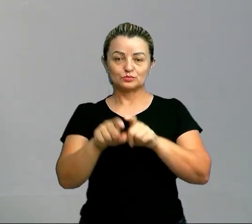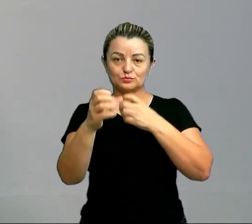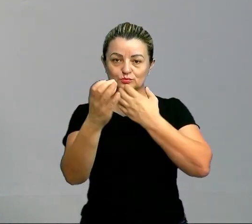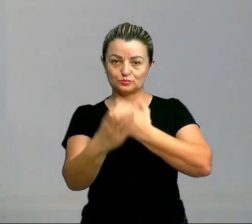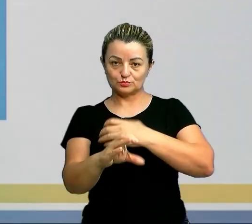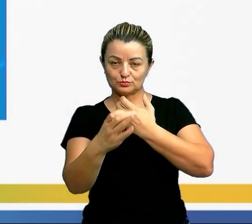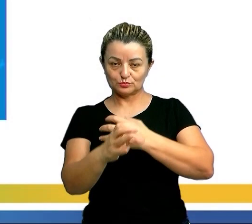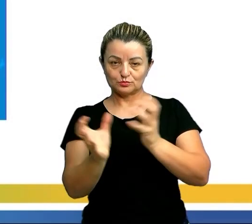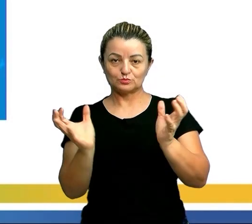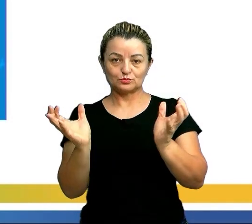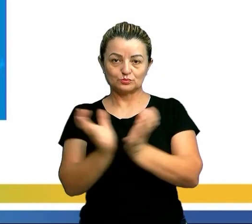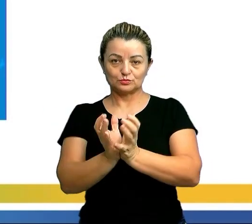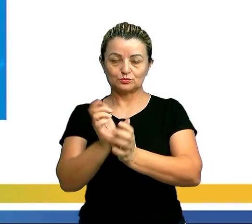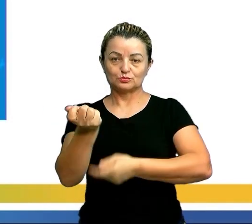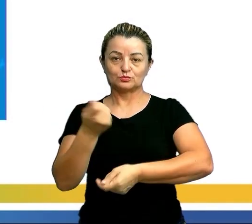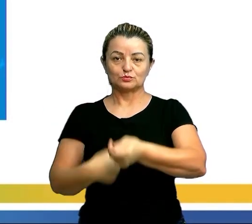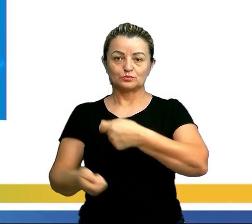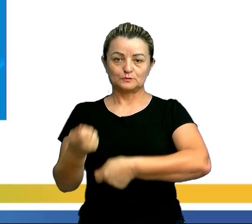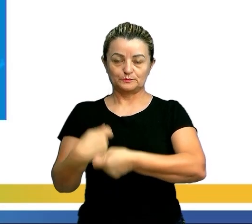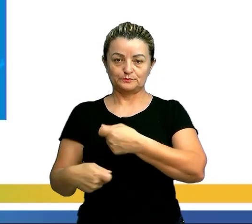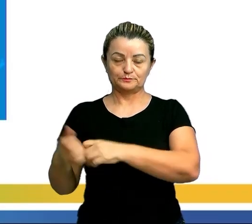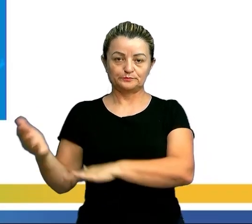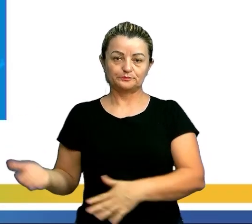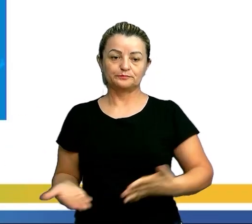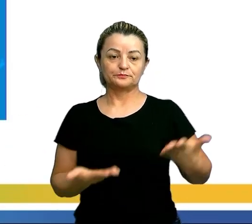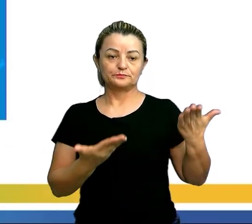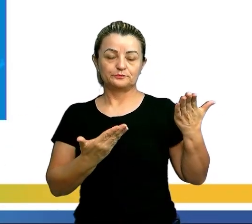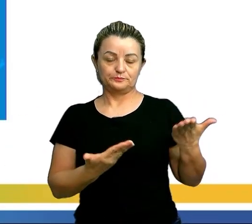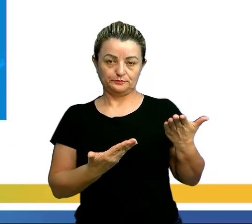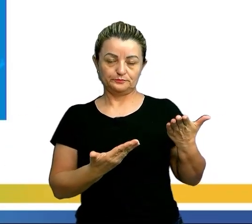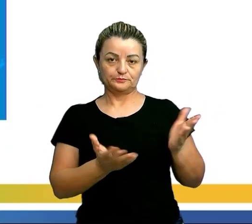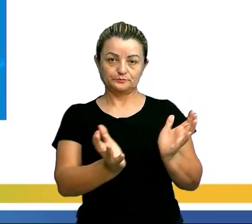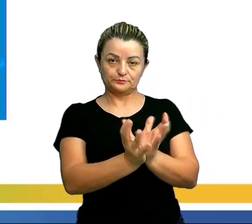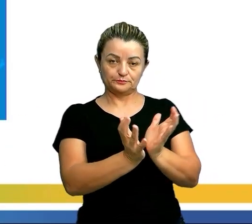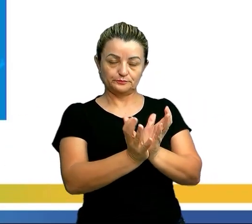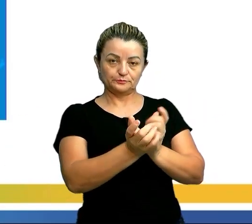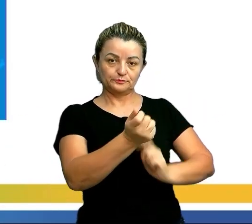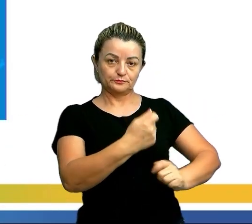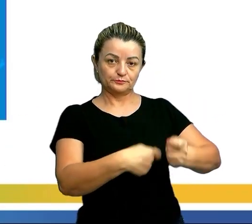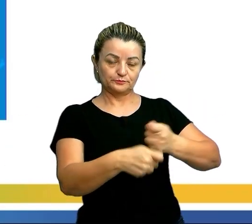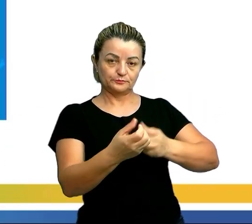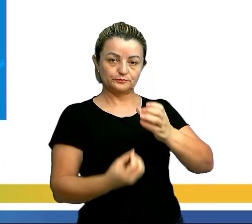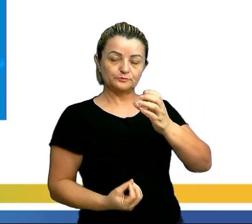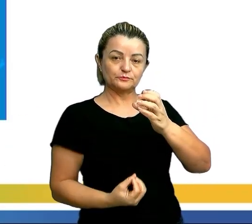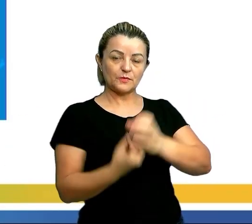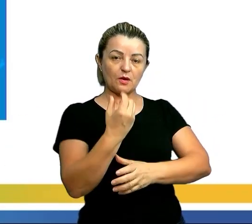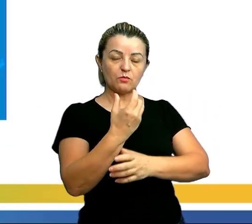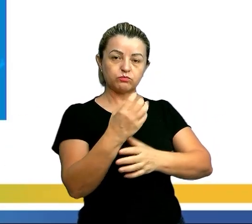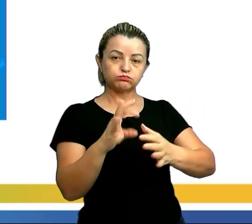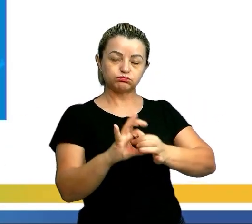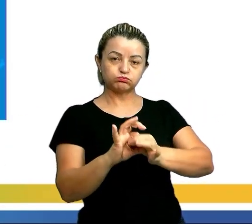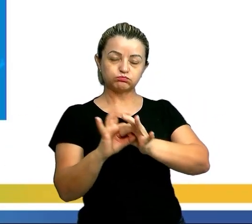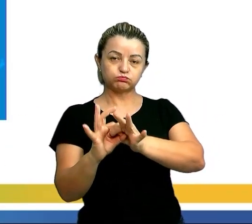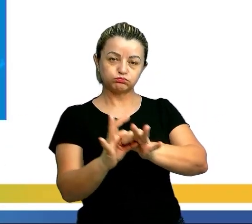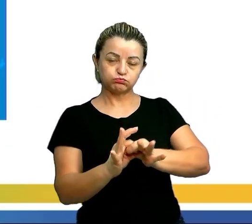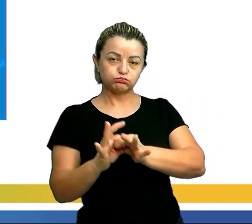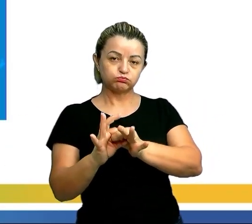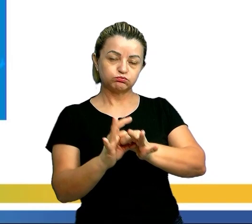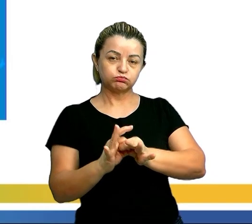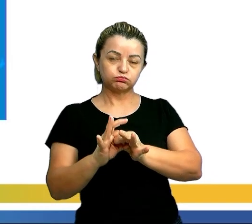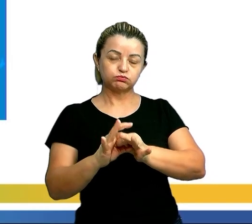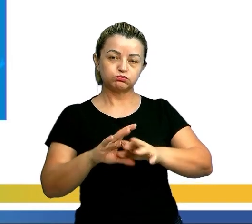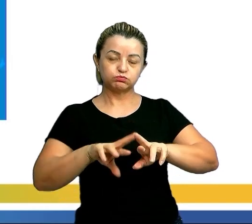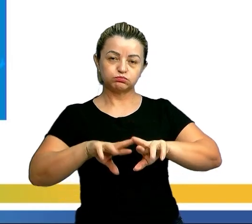blocos econômicos. Os blocos econômicos, eles surgiram em um contexto amplo de difusão da